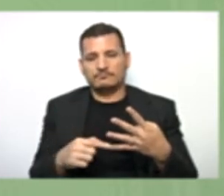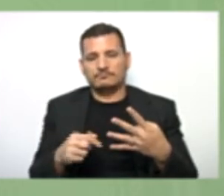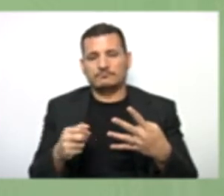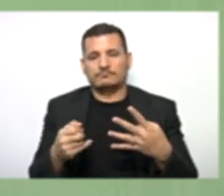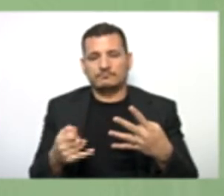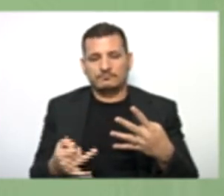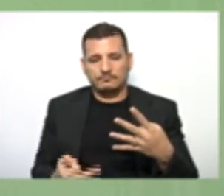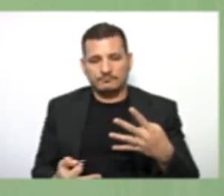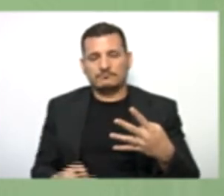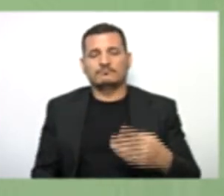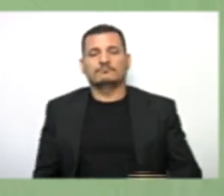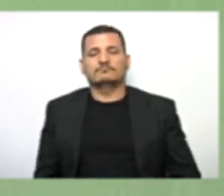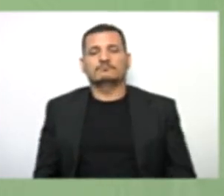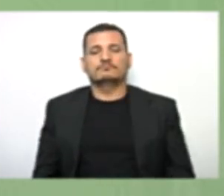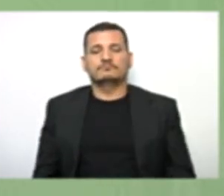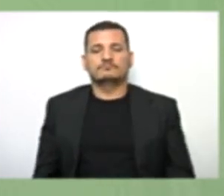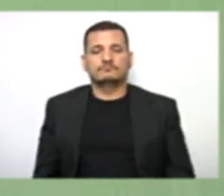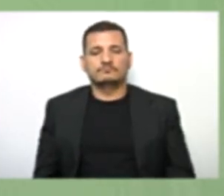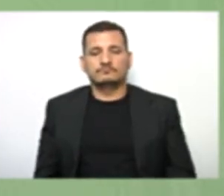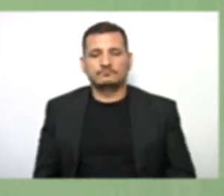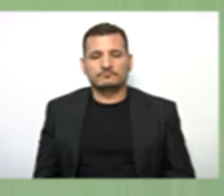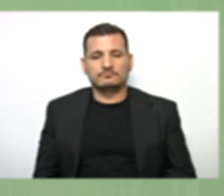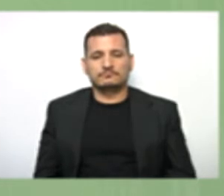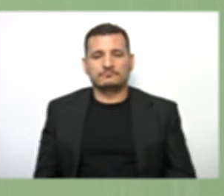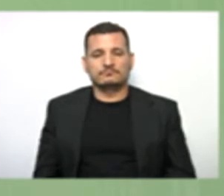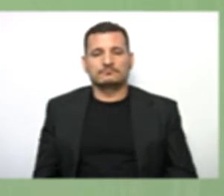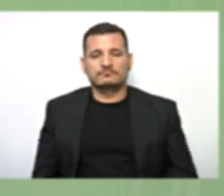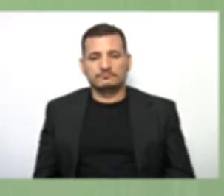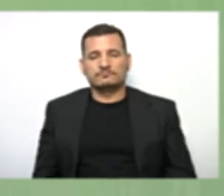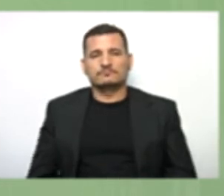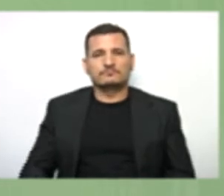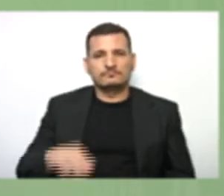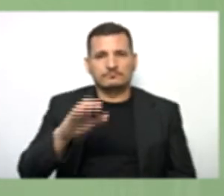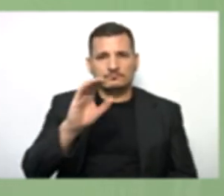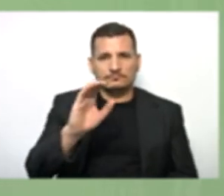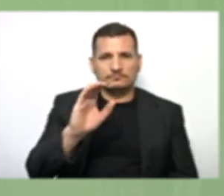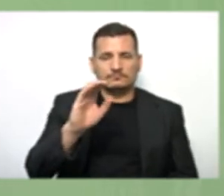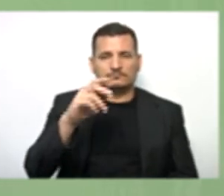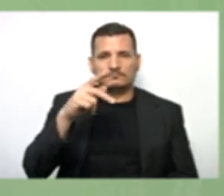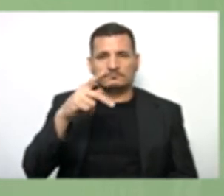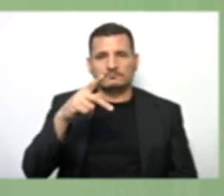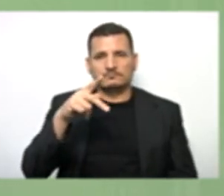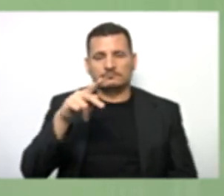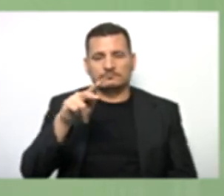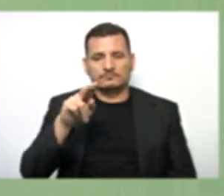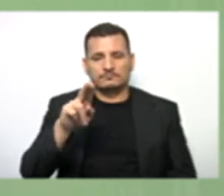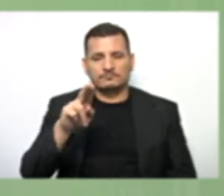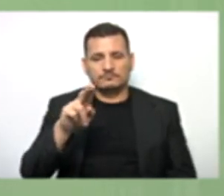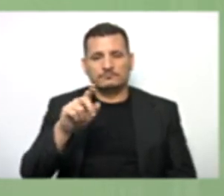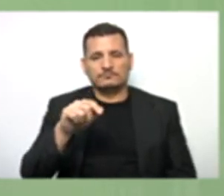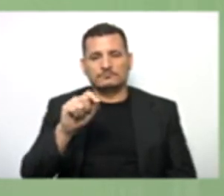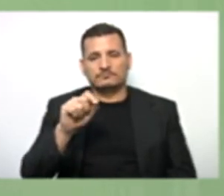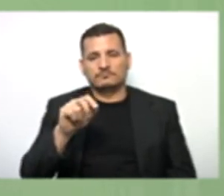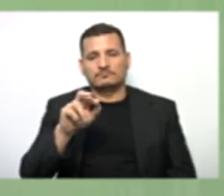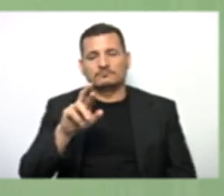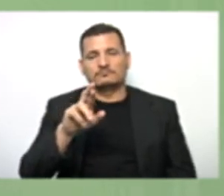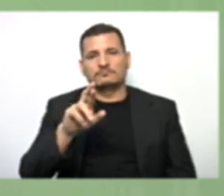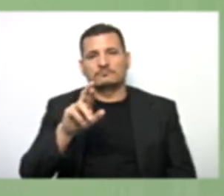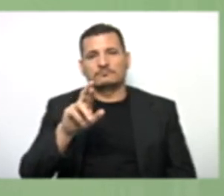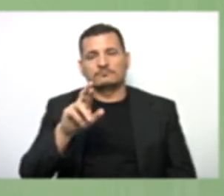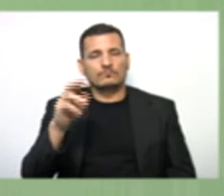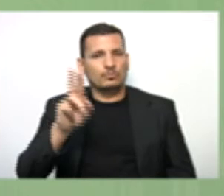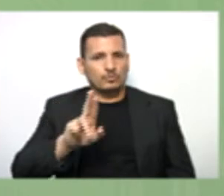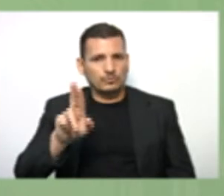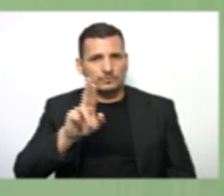CPU, aí colocamos o exemplo aqui da renderização 3D, é o processo que faz